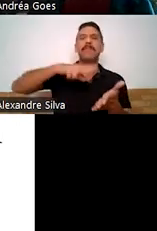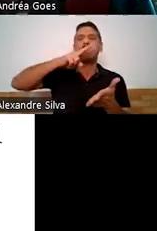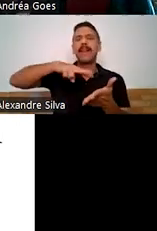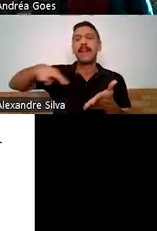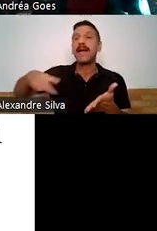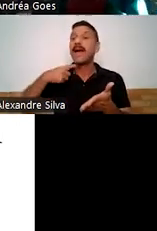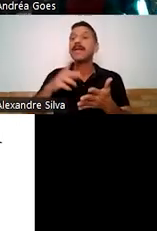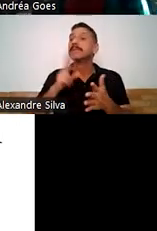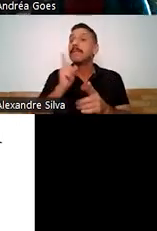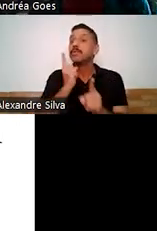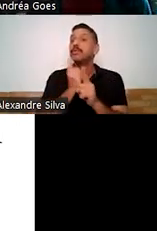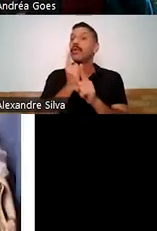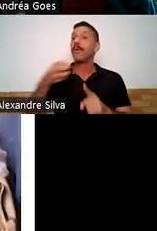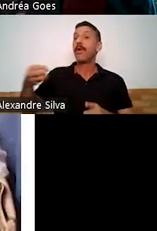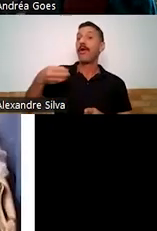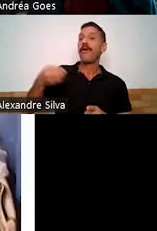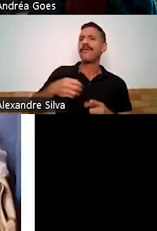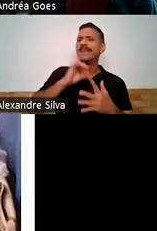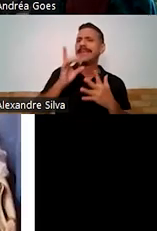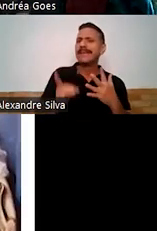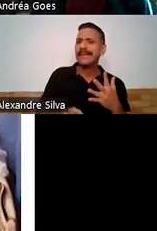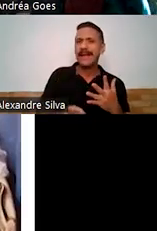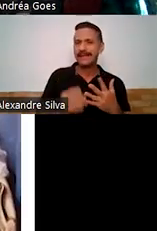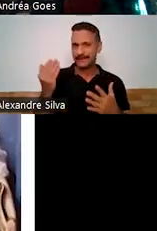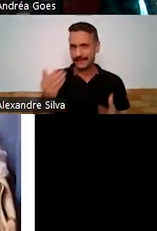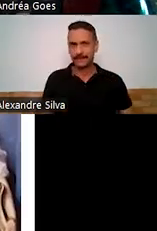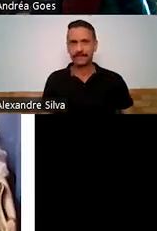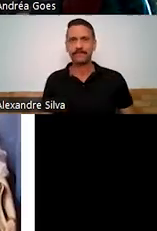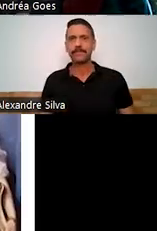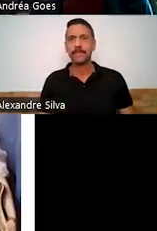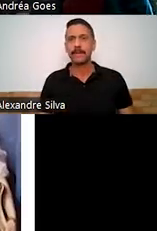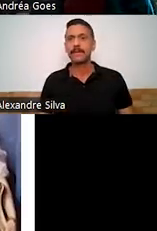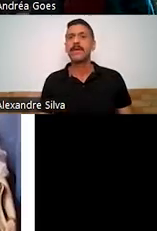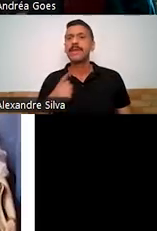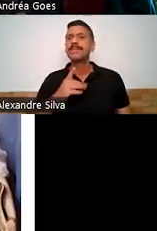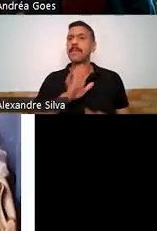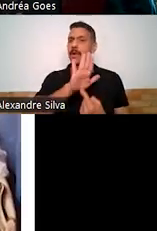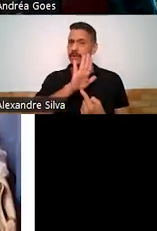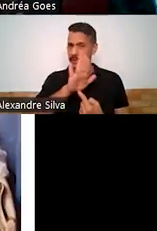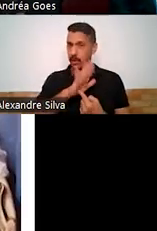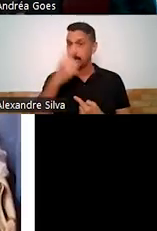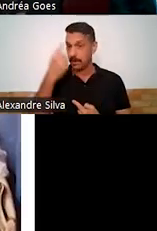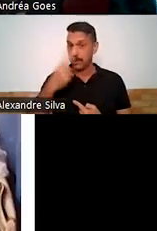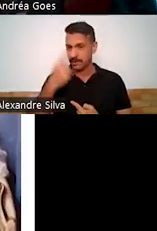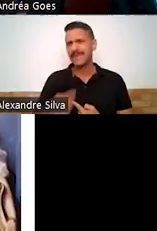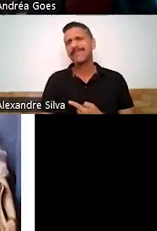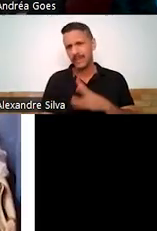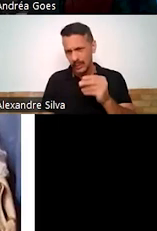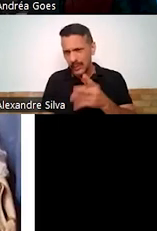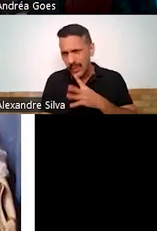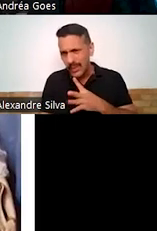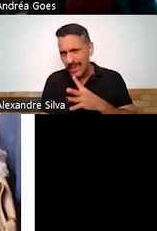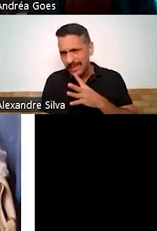detalhe interessante. Pode passar, por favor, Murilo. E aqui tem algumas imagens. Então, todo mundo sabe a história,